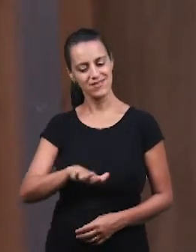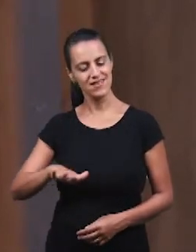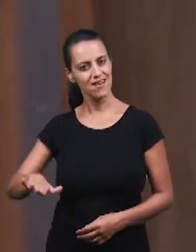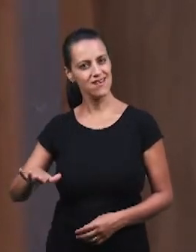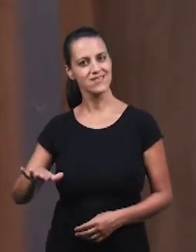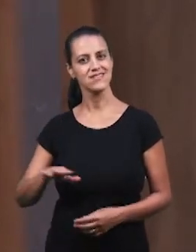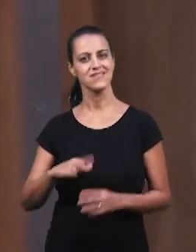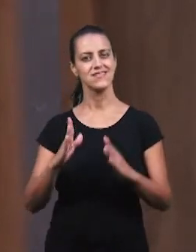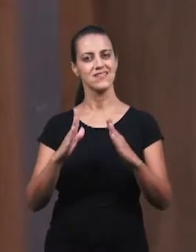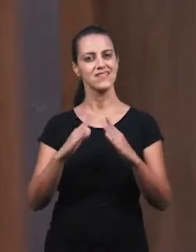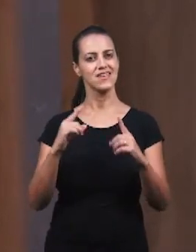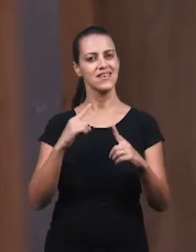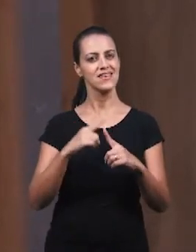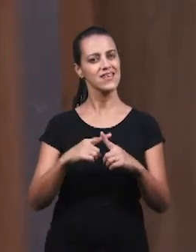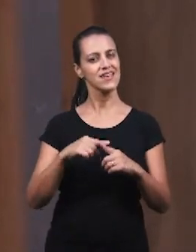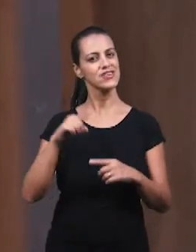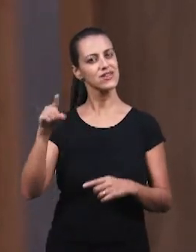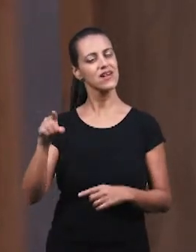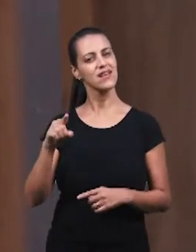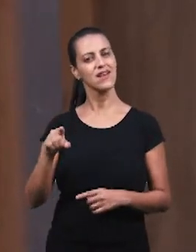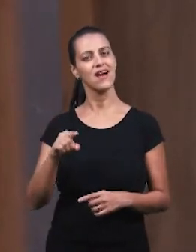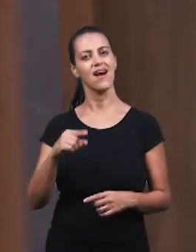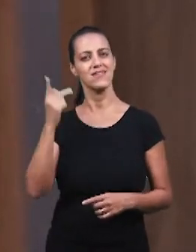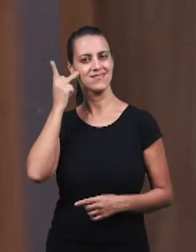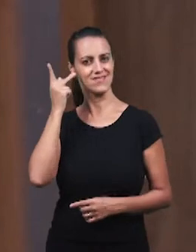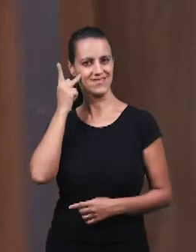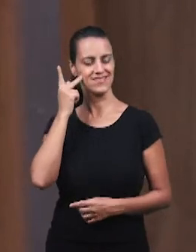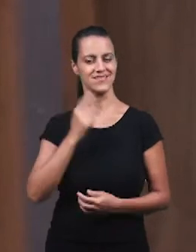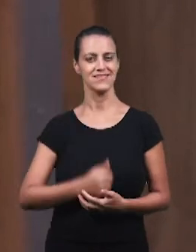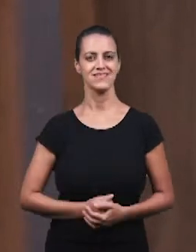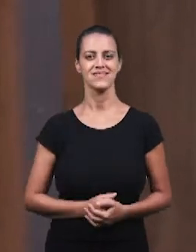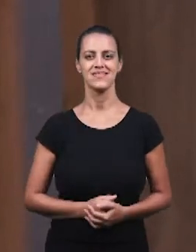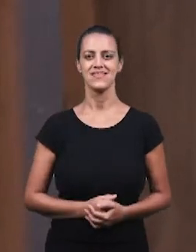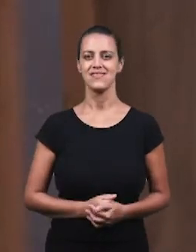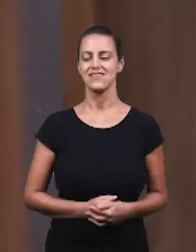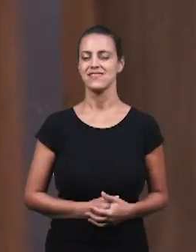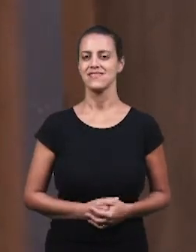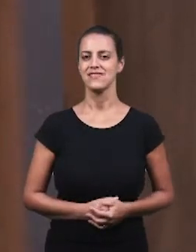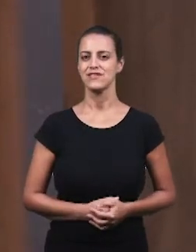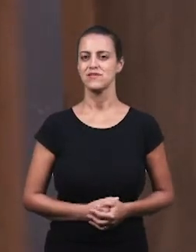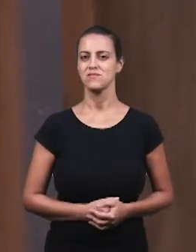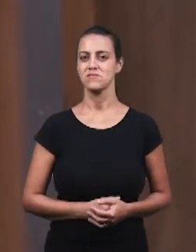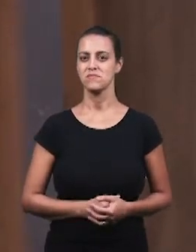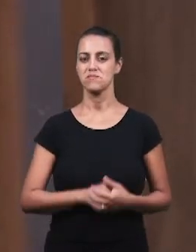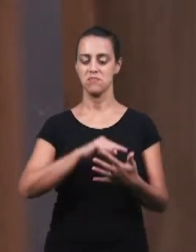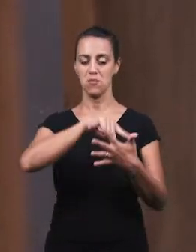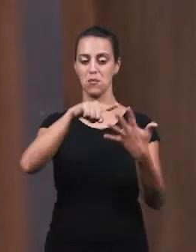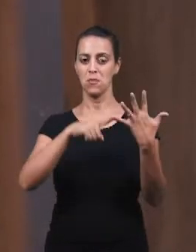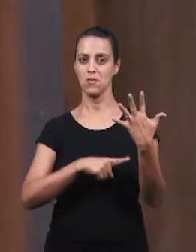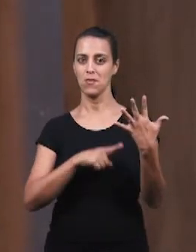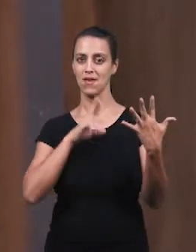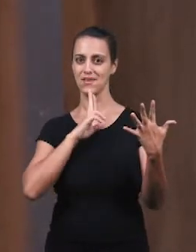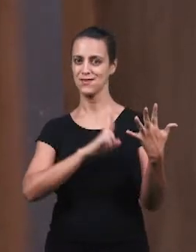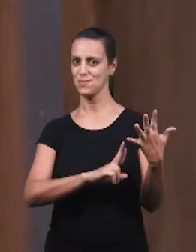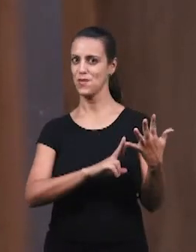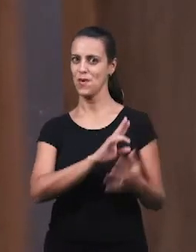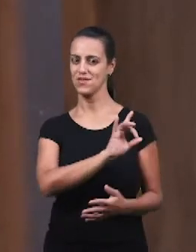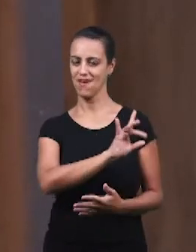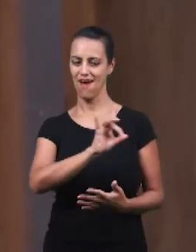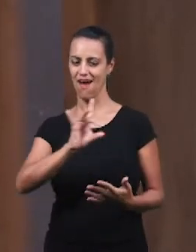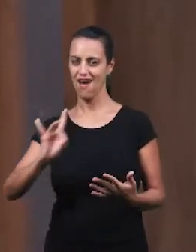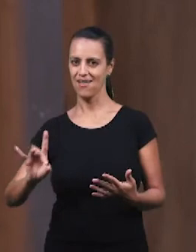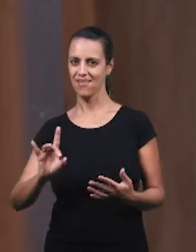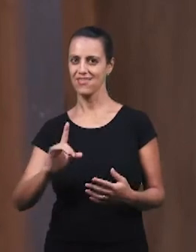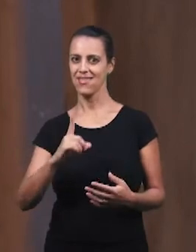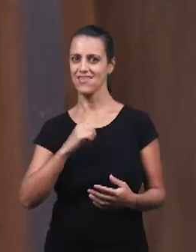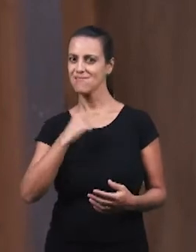de crianças da igreja de Itaim Paulista, lá em São Paulo. Estas 5 respostas rapidinhas de cada um deles vai